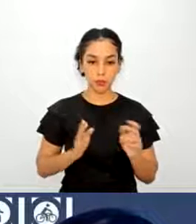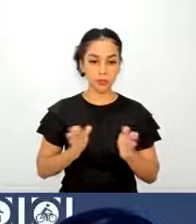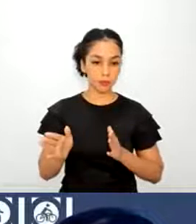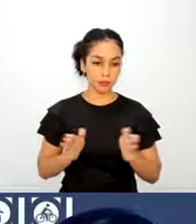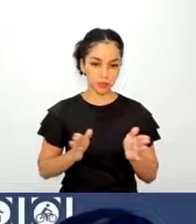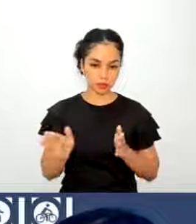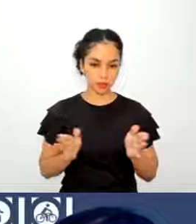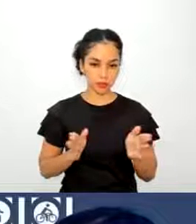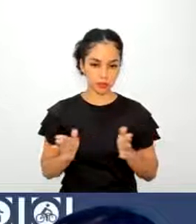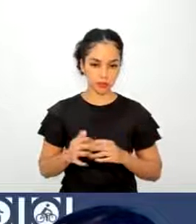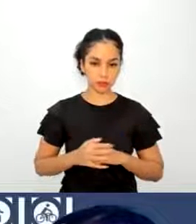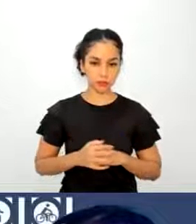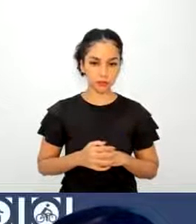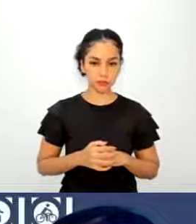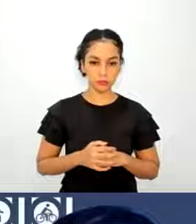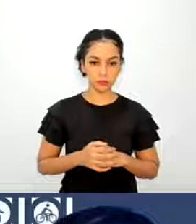acessibilidade.